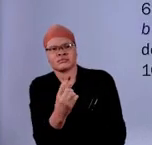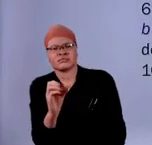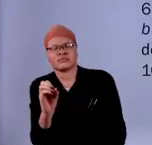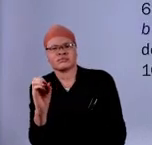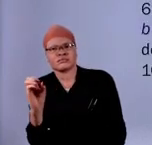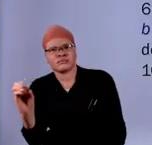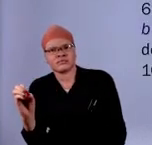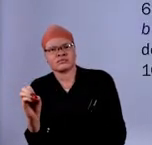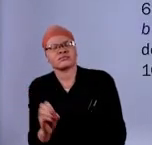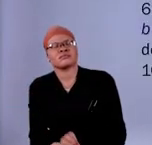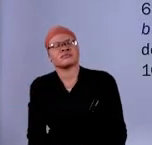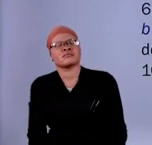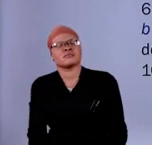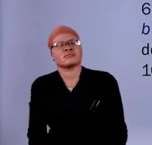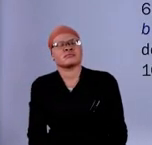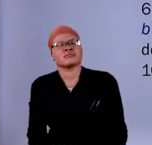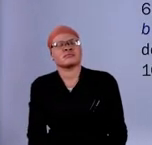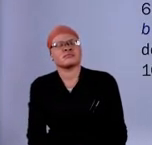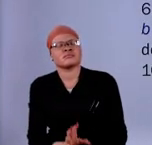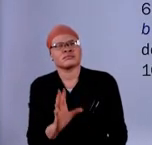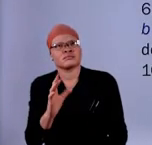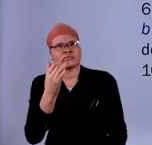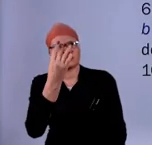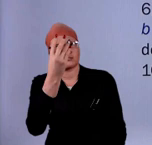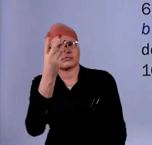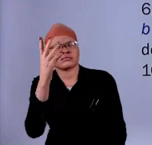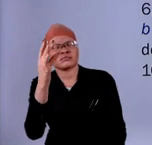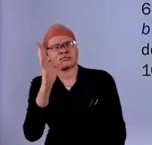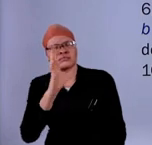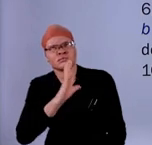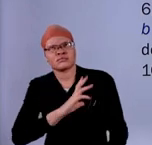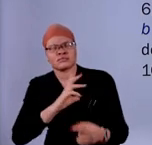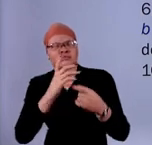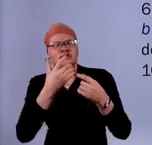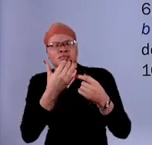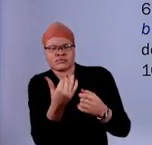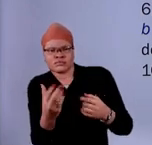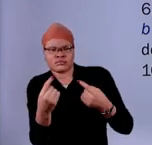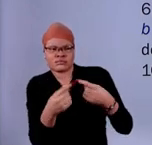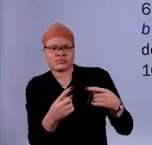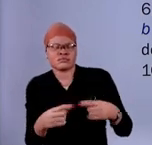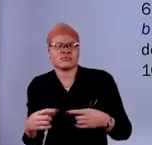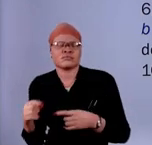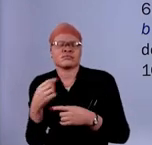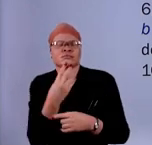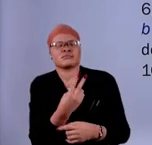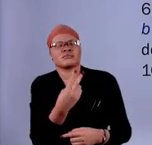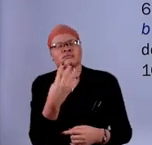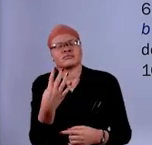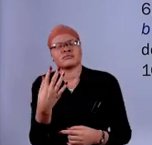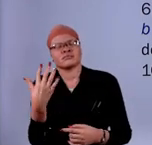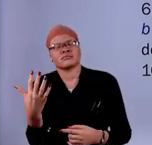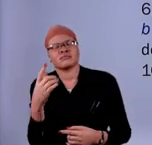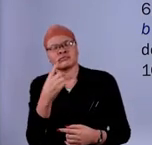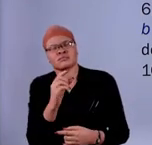19 sobre mil frações com denominadores diferentes de 2 3 4 5 6